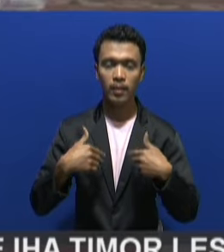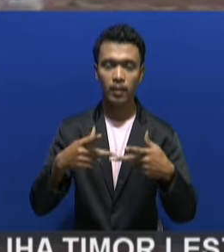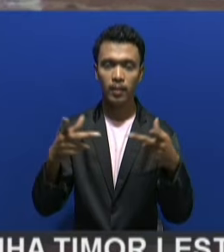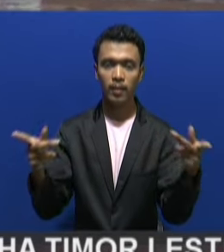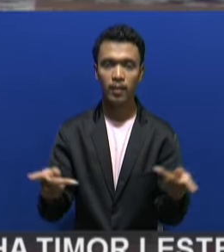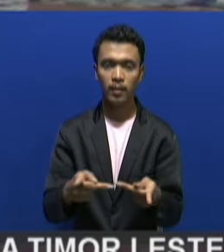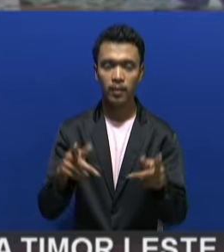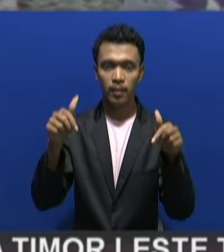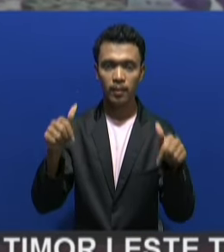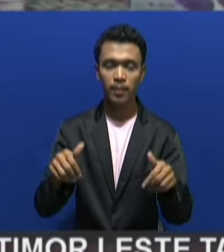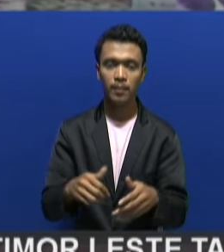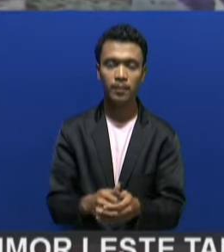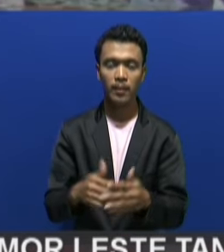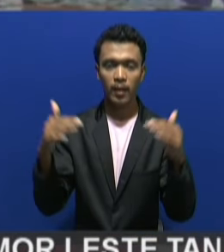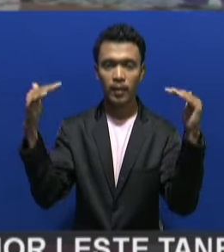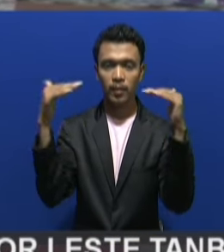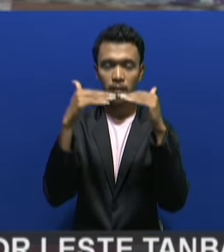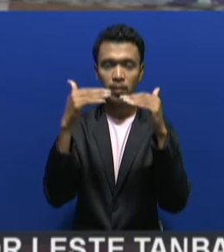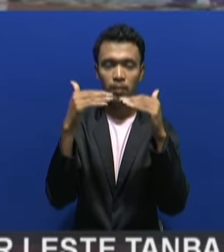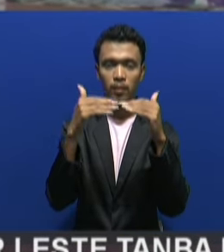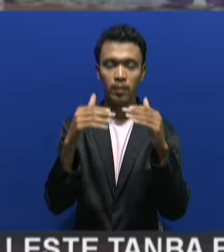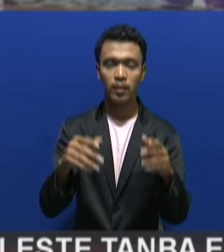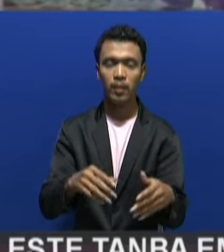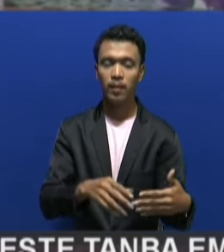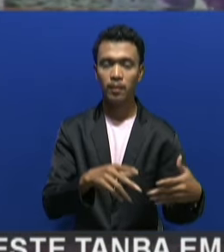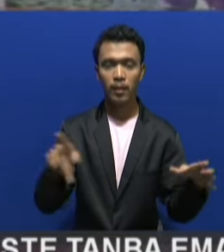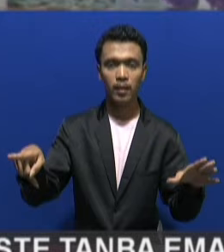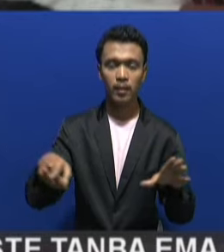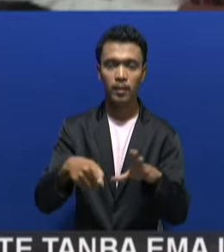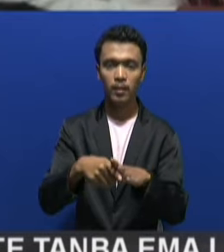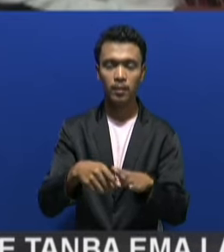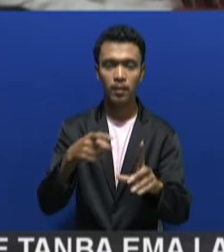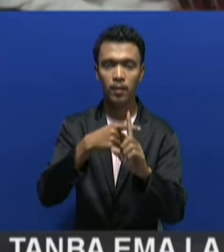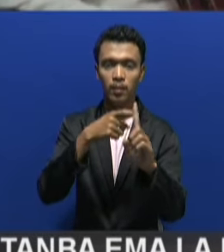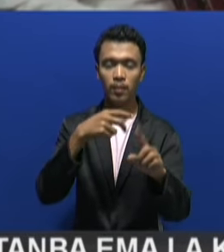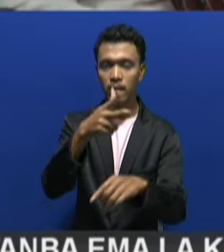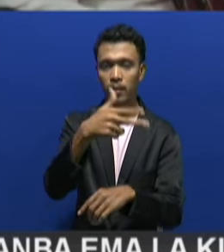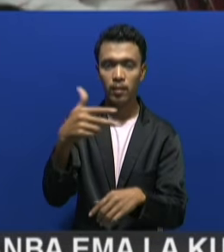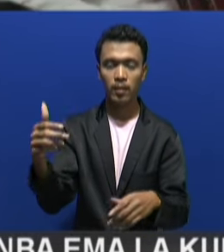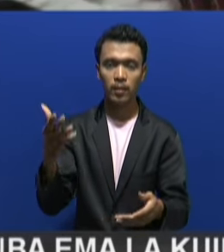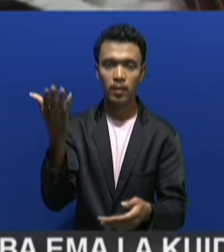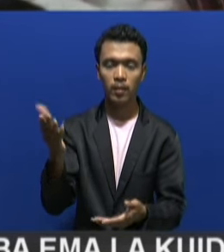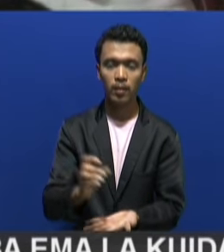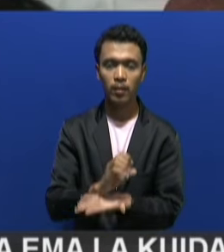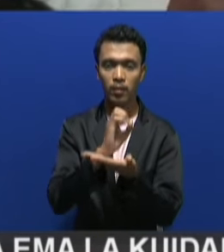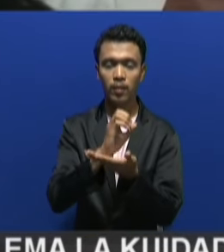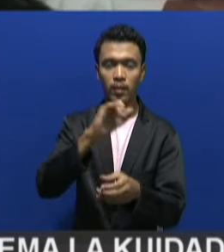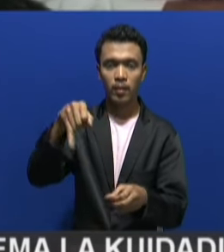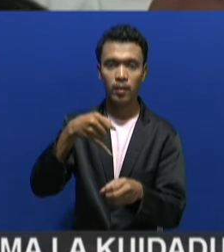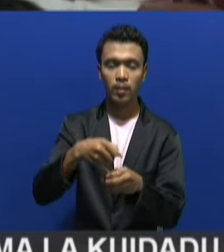NNM. Encontro oficial, né? Presença Delegação Indonésia e Harewa, composto